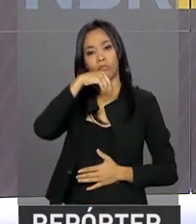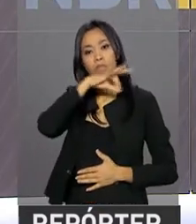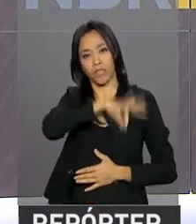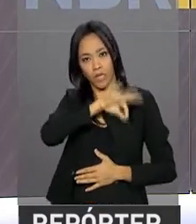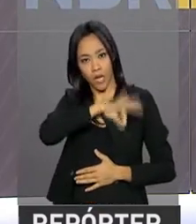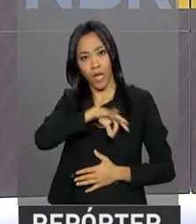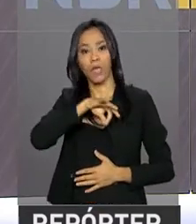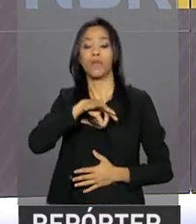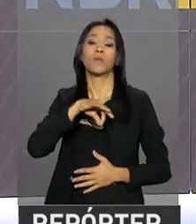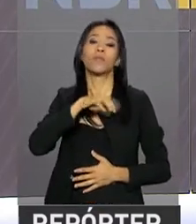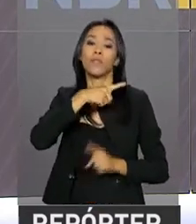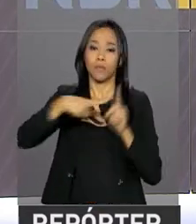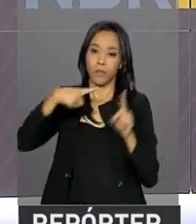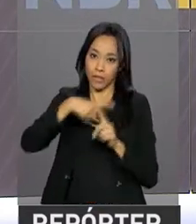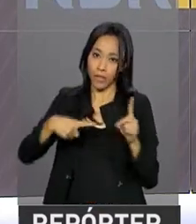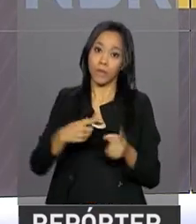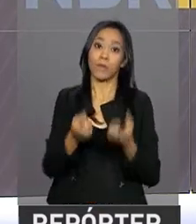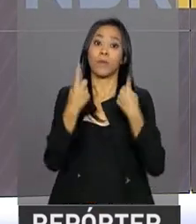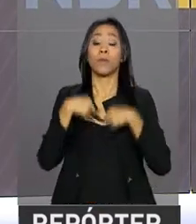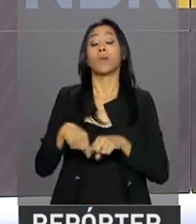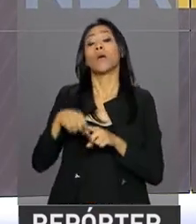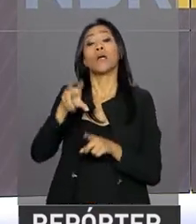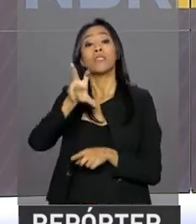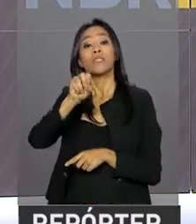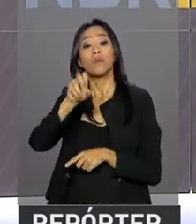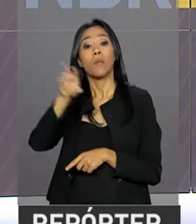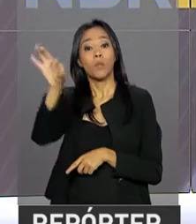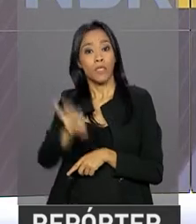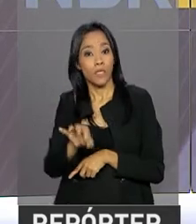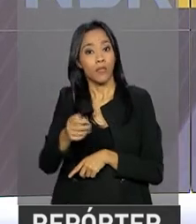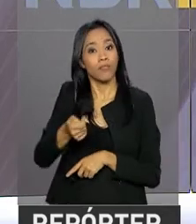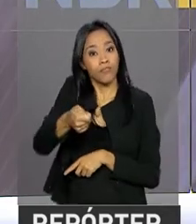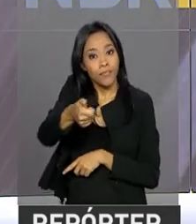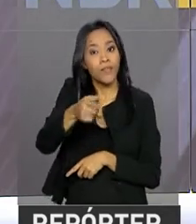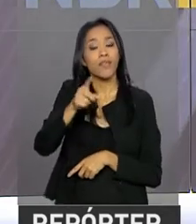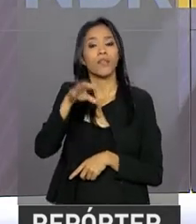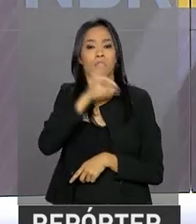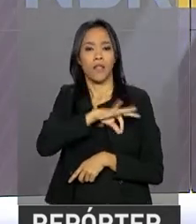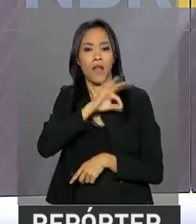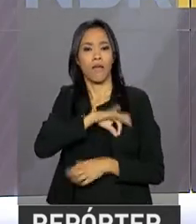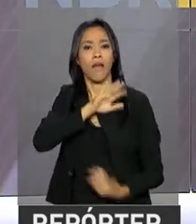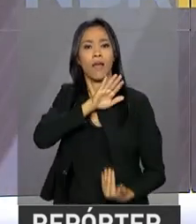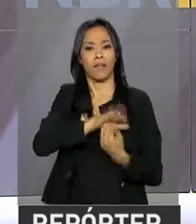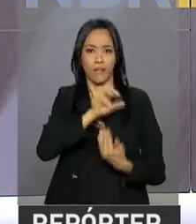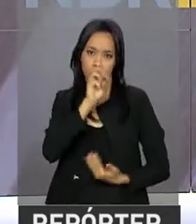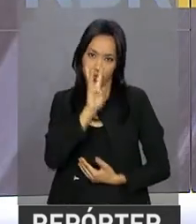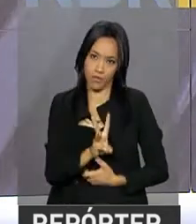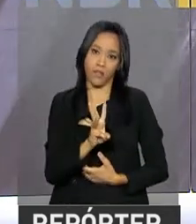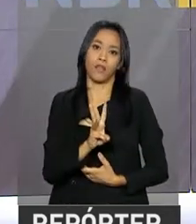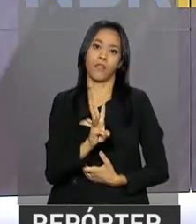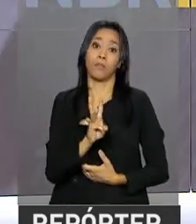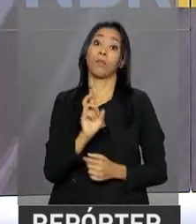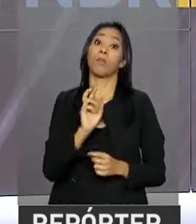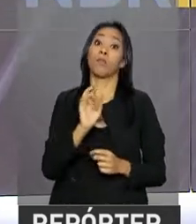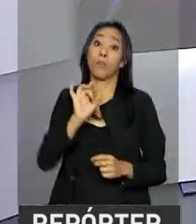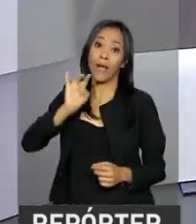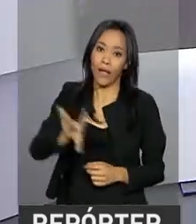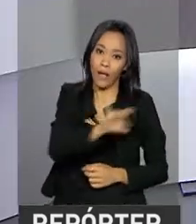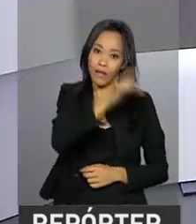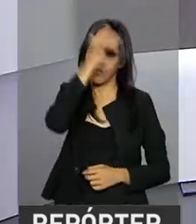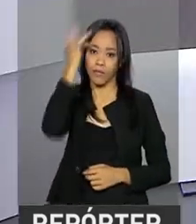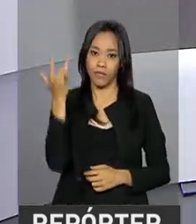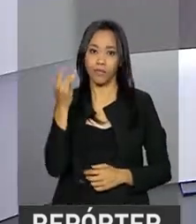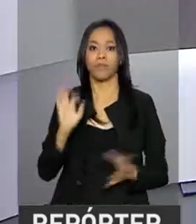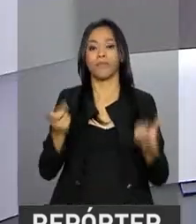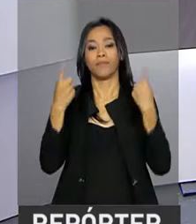meio as bolsas parciais para quem tem renda familiar de até três salários mínimos por pessoa e